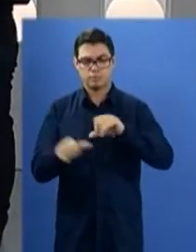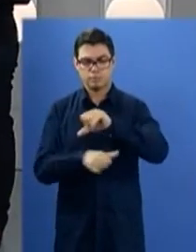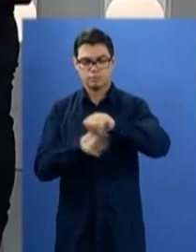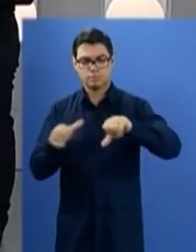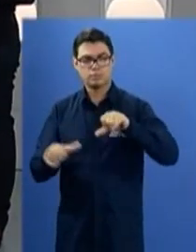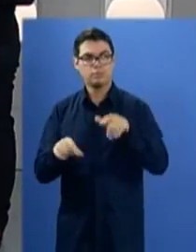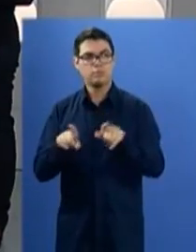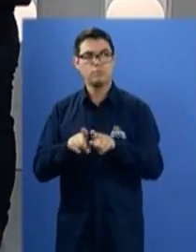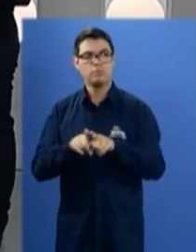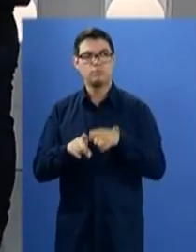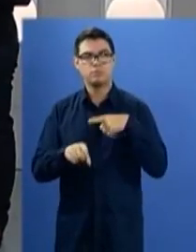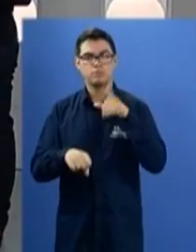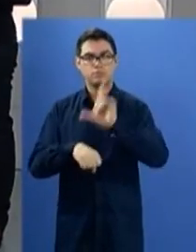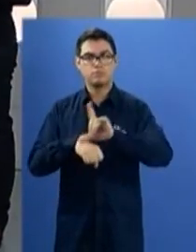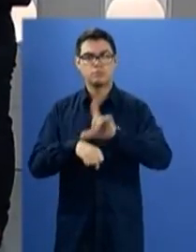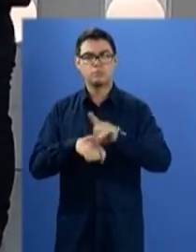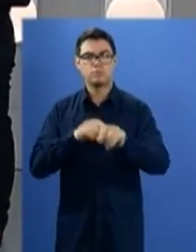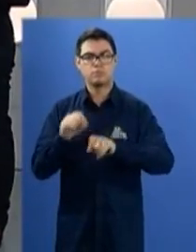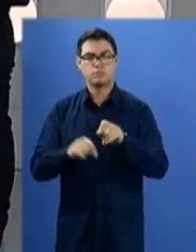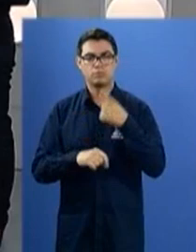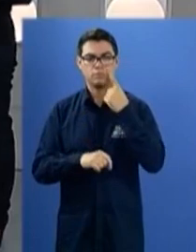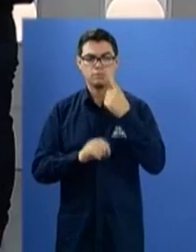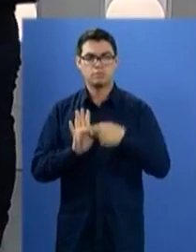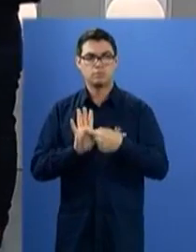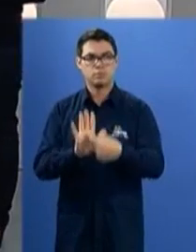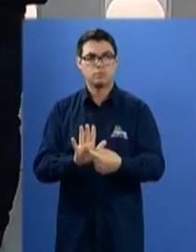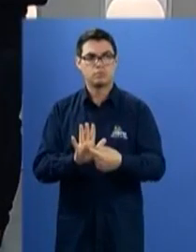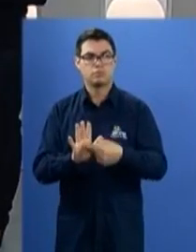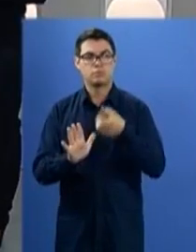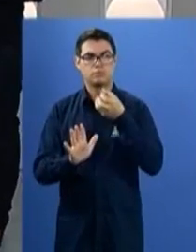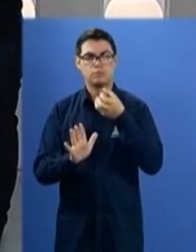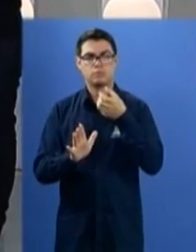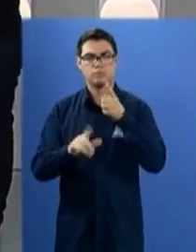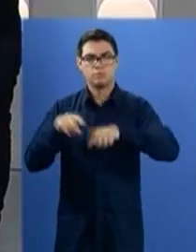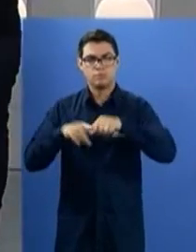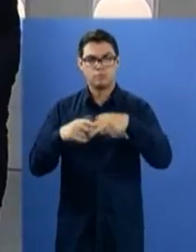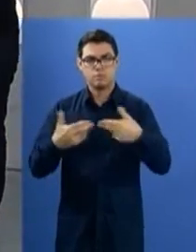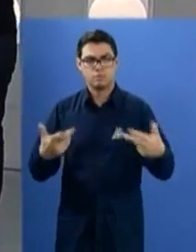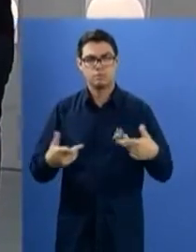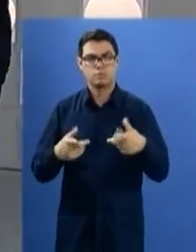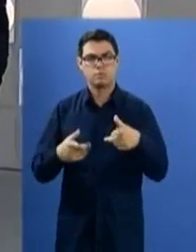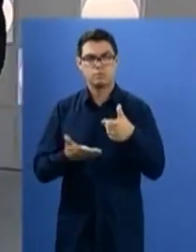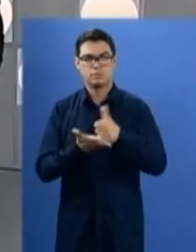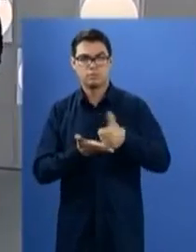transformação nessa loja vem a ser a exibição desses bens e a orientação dos